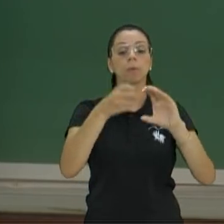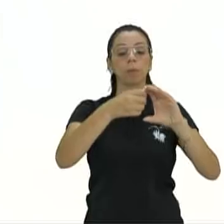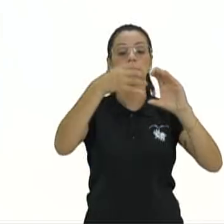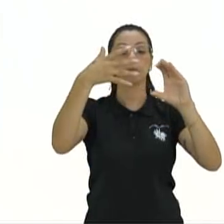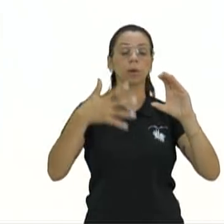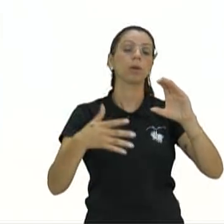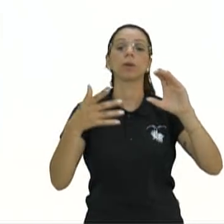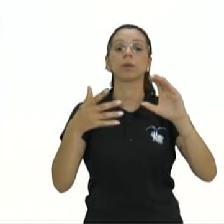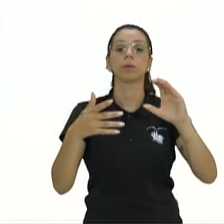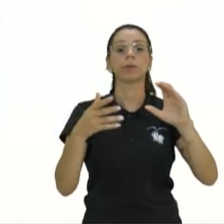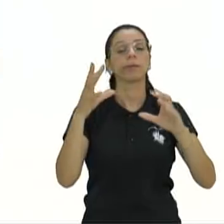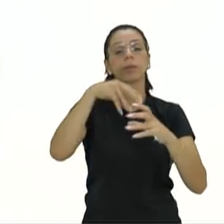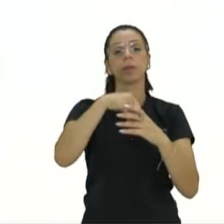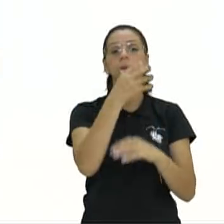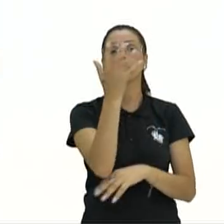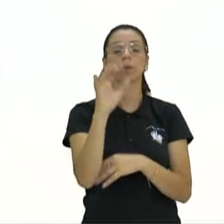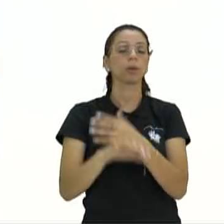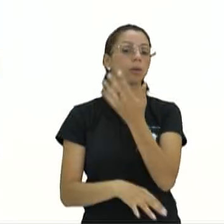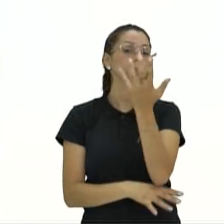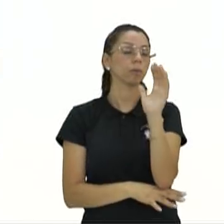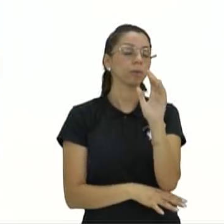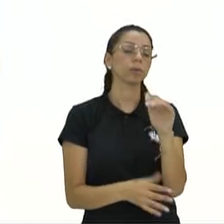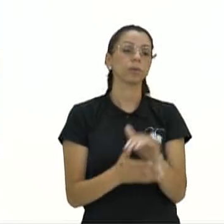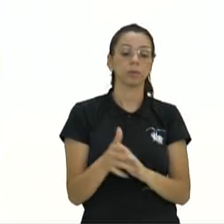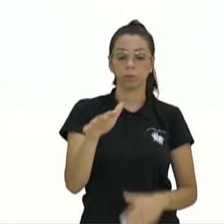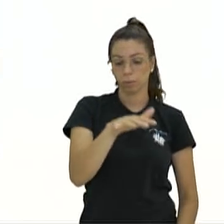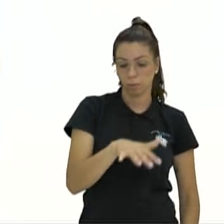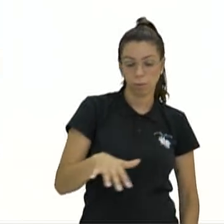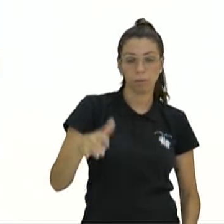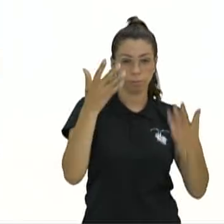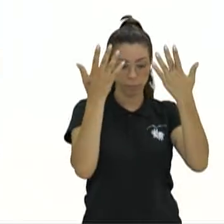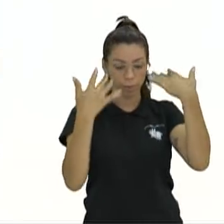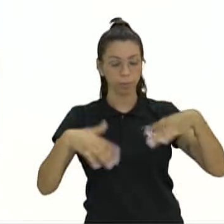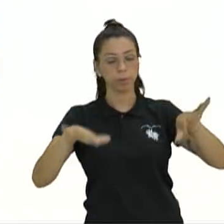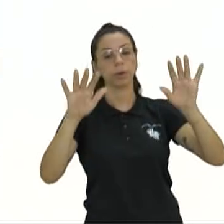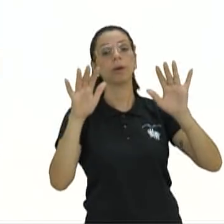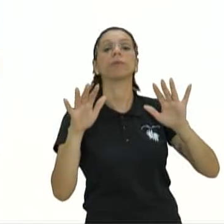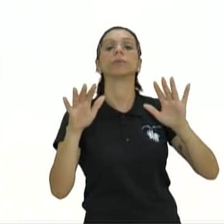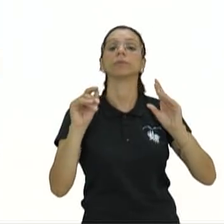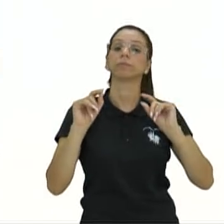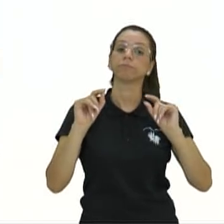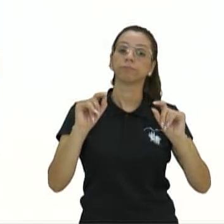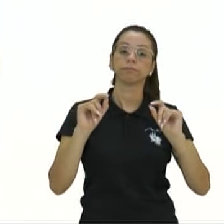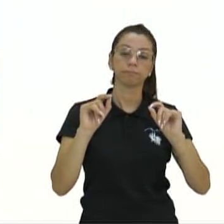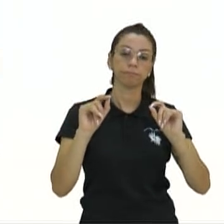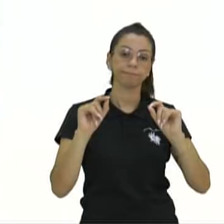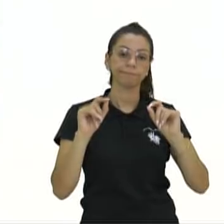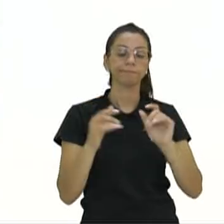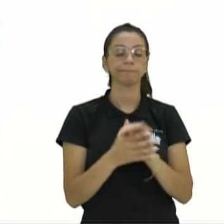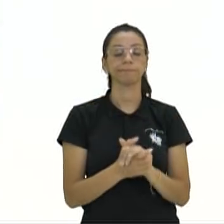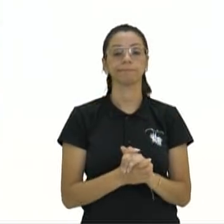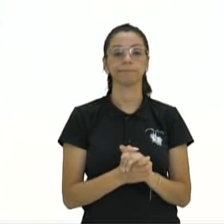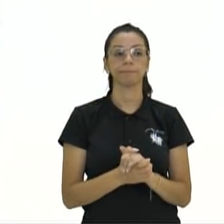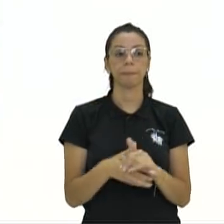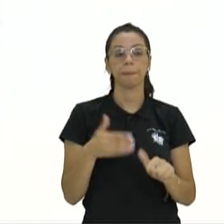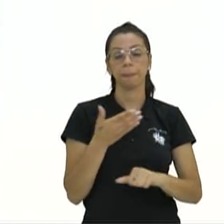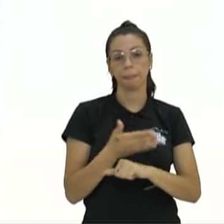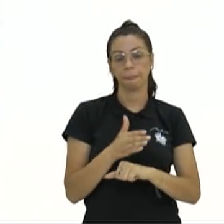que são na natureza? São feitas em um ambiente natural, de modo que através dessas práticas há